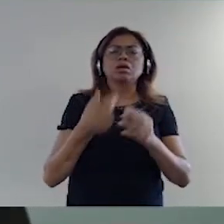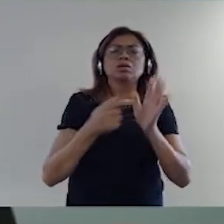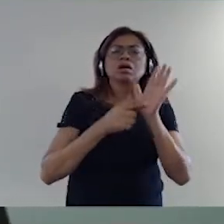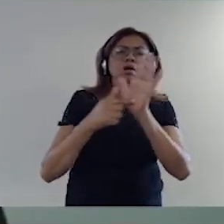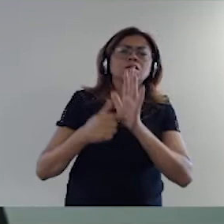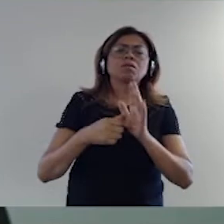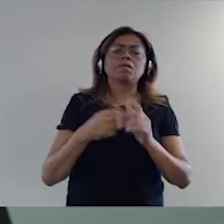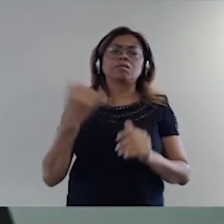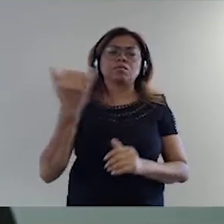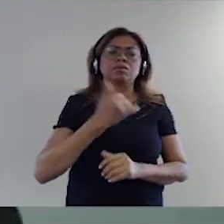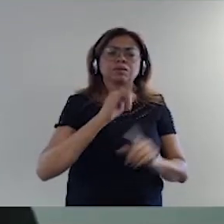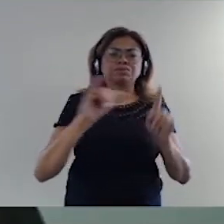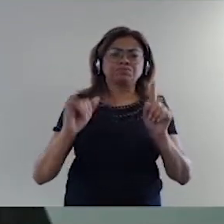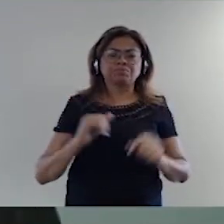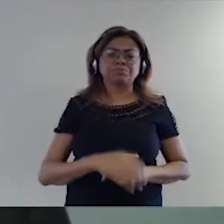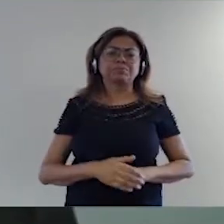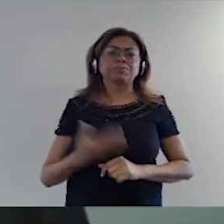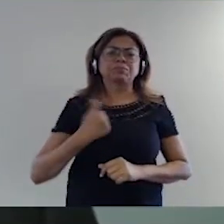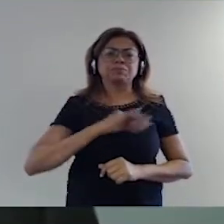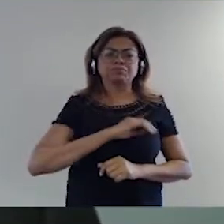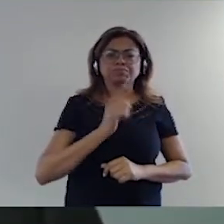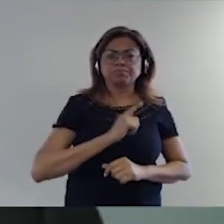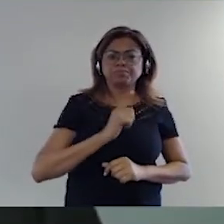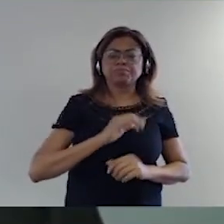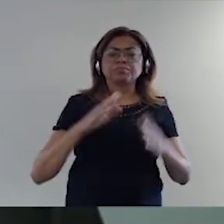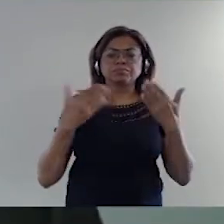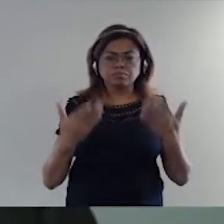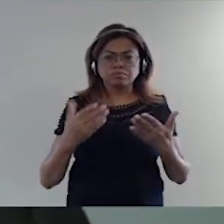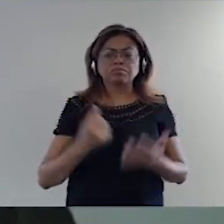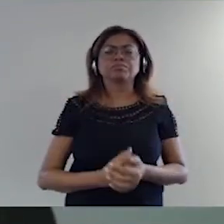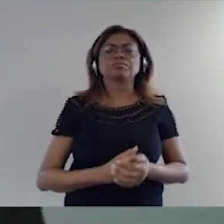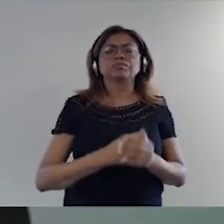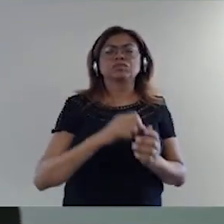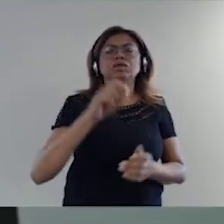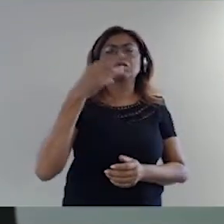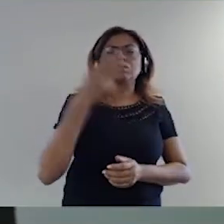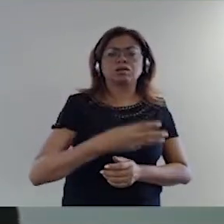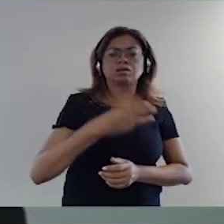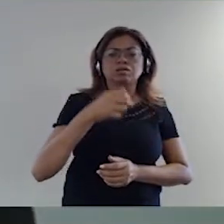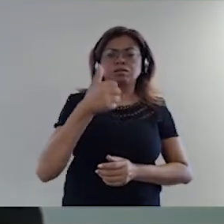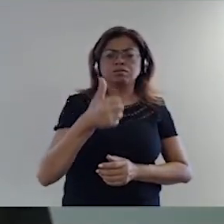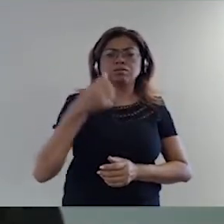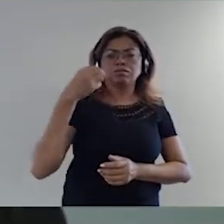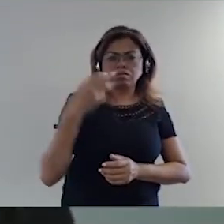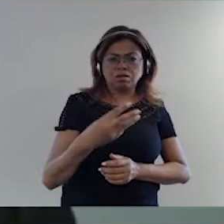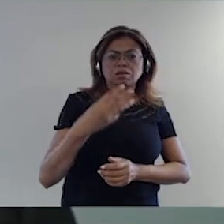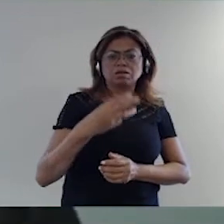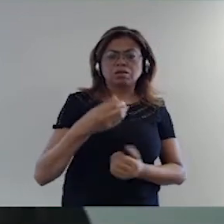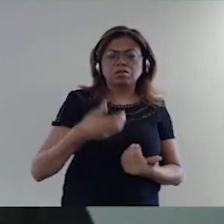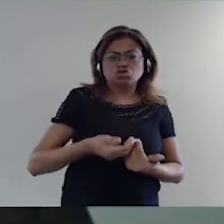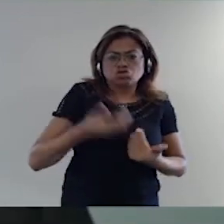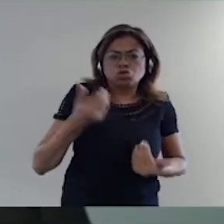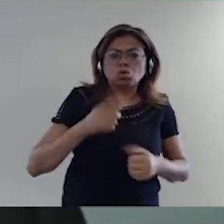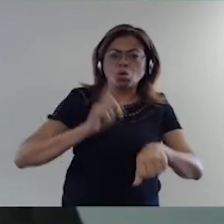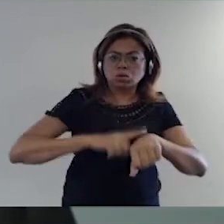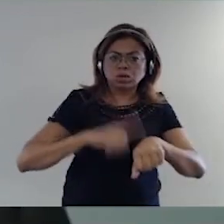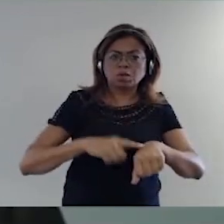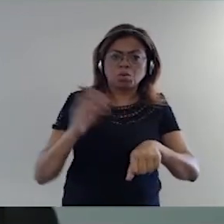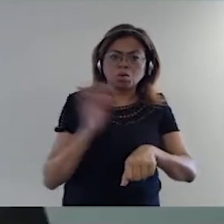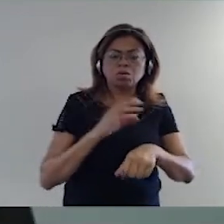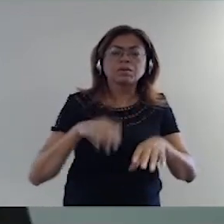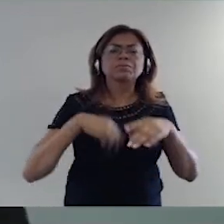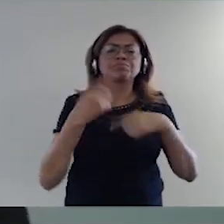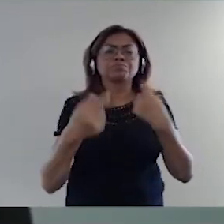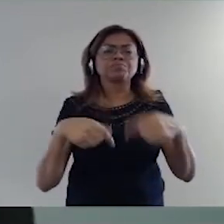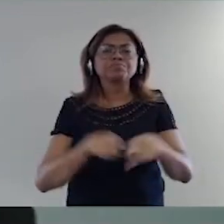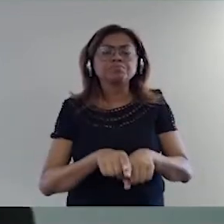divergências em relação a elas. Nós temos aqui a resolução 313, que suspendeu os prazos, depois nós tivemos a resolução 314,